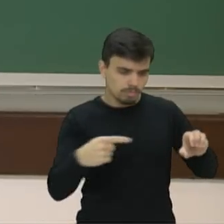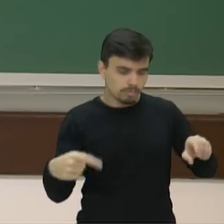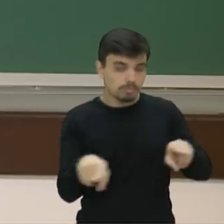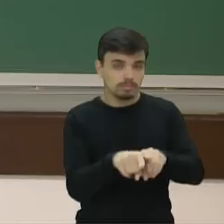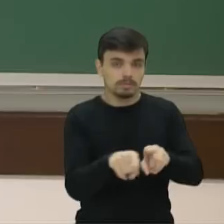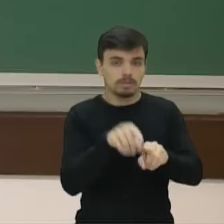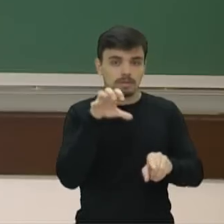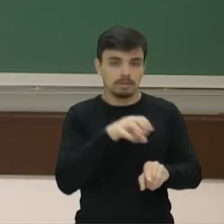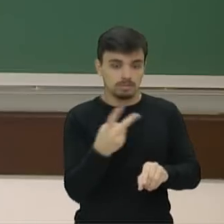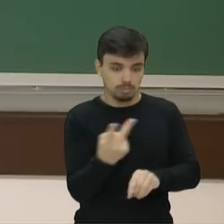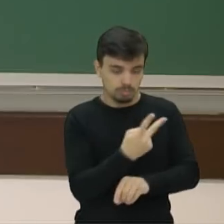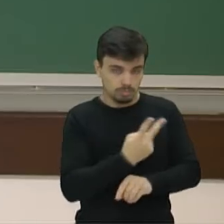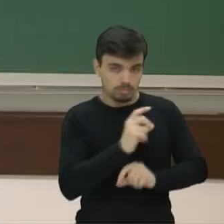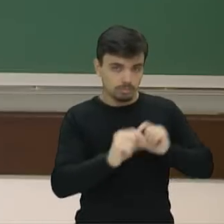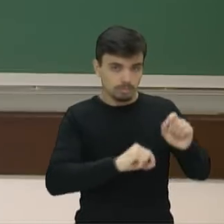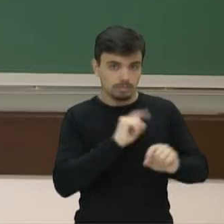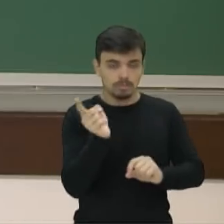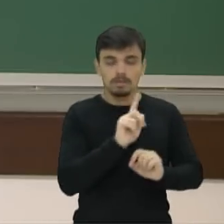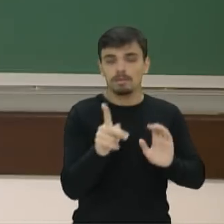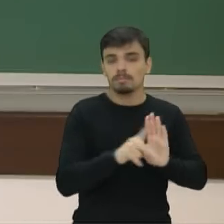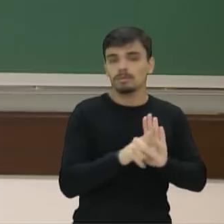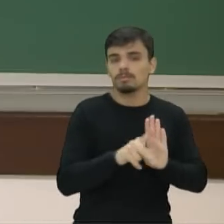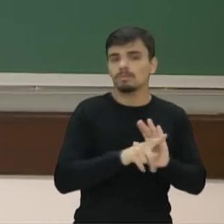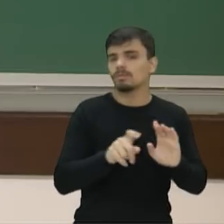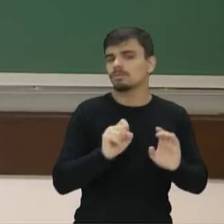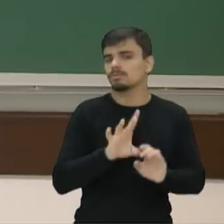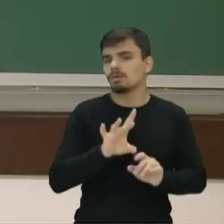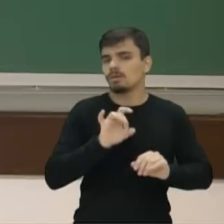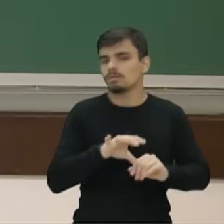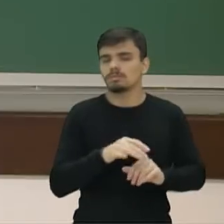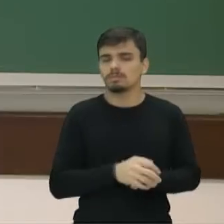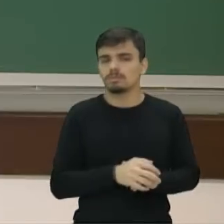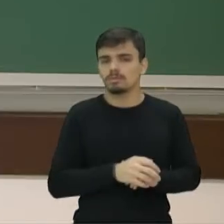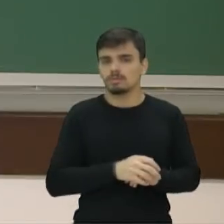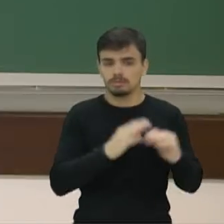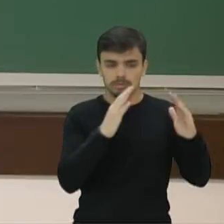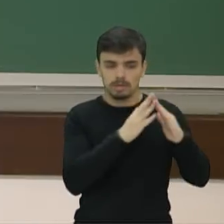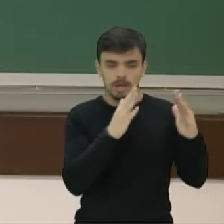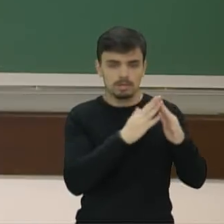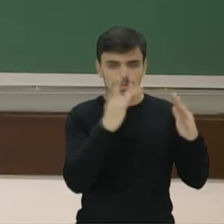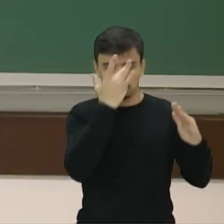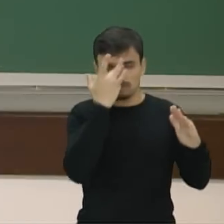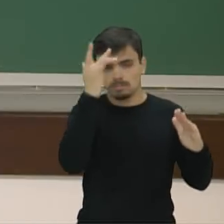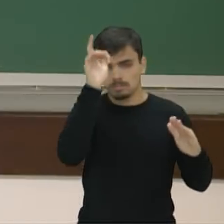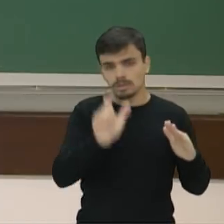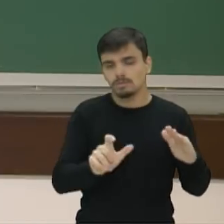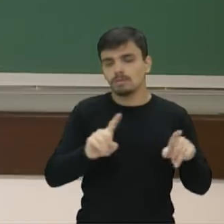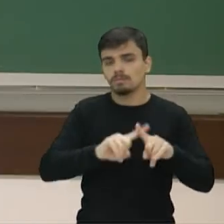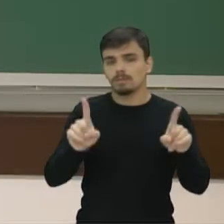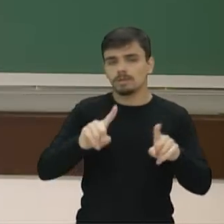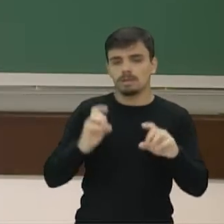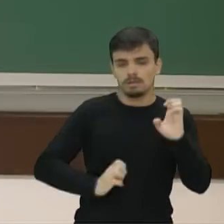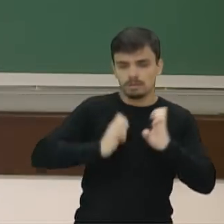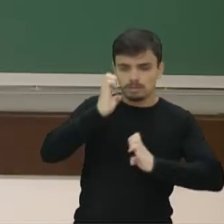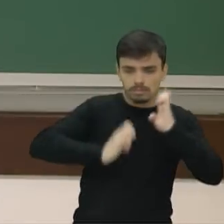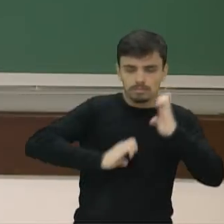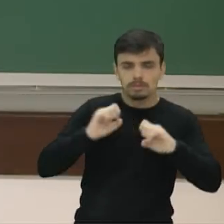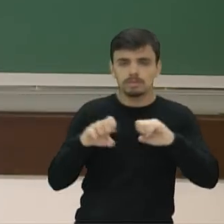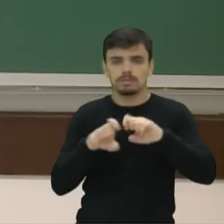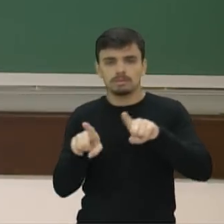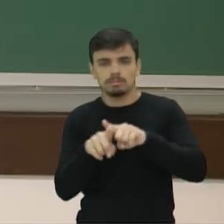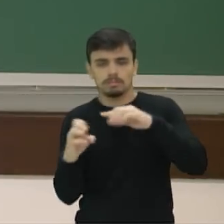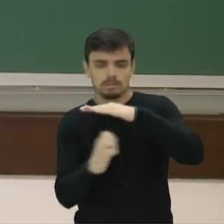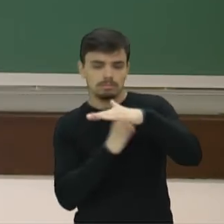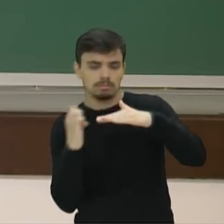esse lixo e esse esgoto ele não é proveniente apenas da residência das pessoas, mas as indústrias, as fábricas, durante